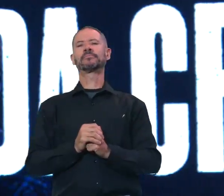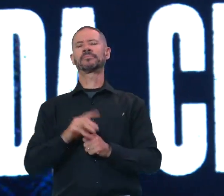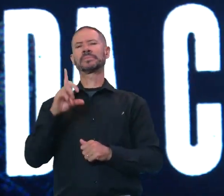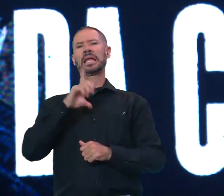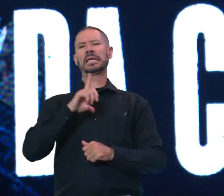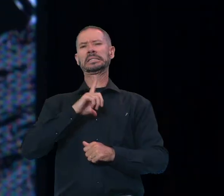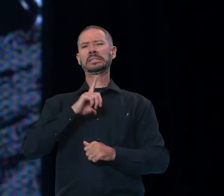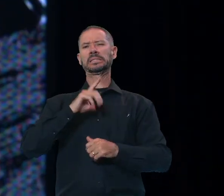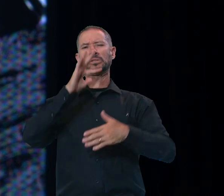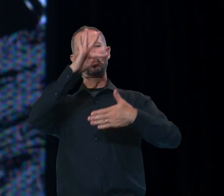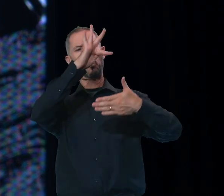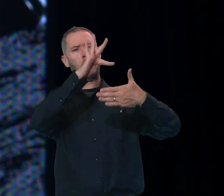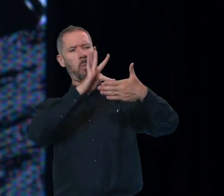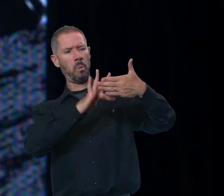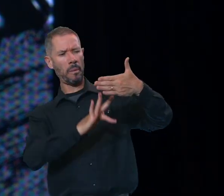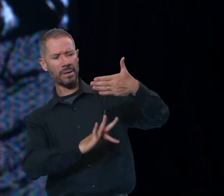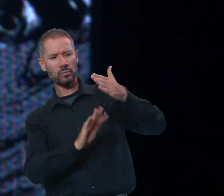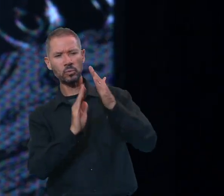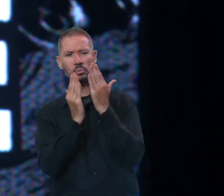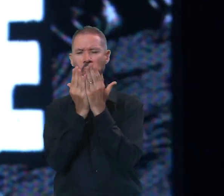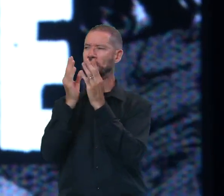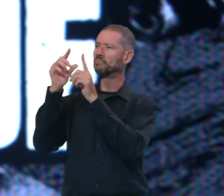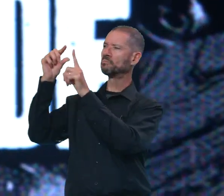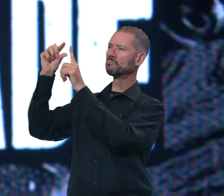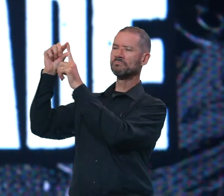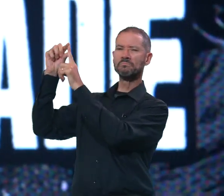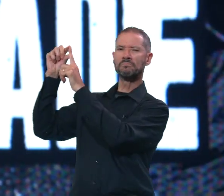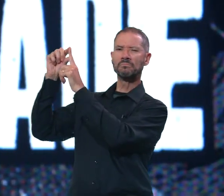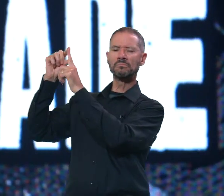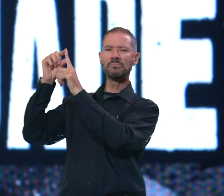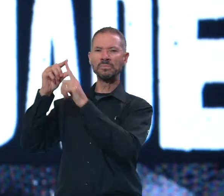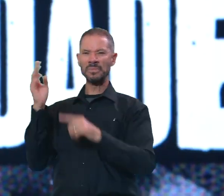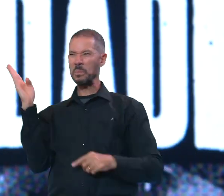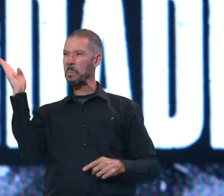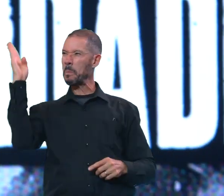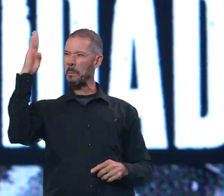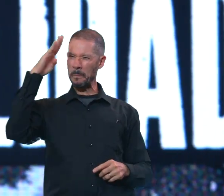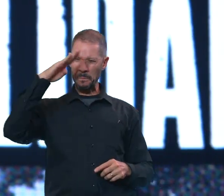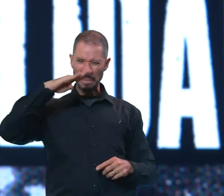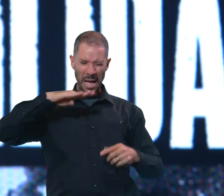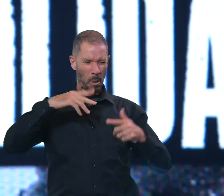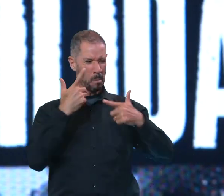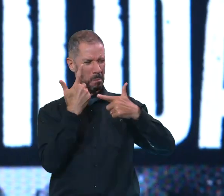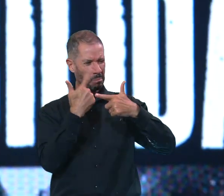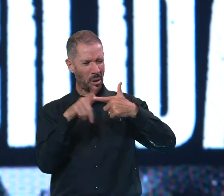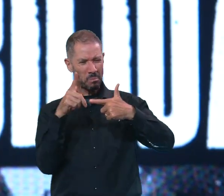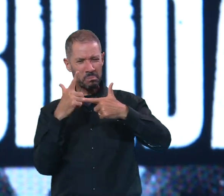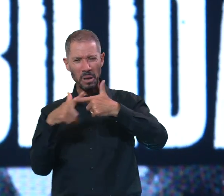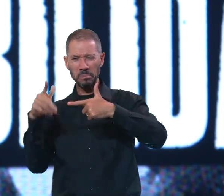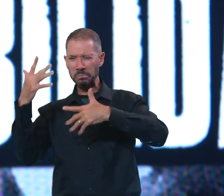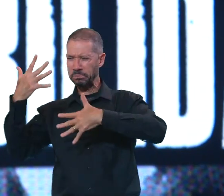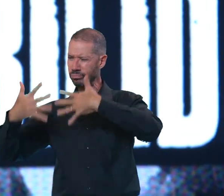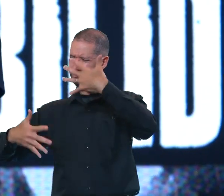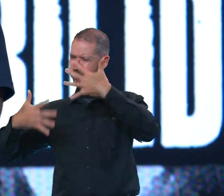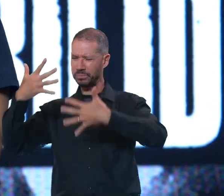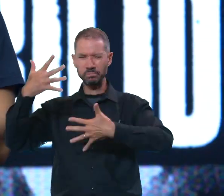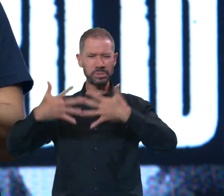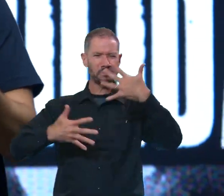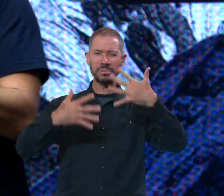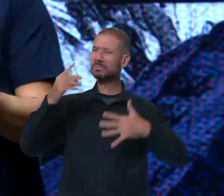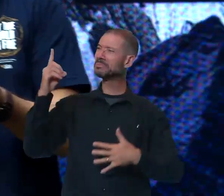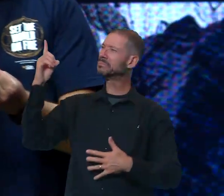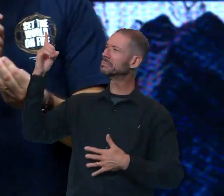Existem tantos textos na palavra de Deus onde maldições, problemas e coisas complicadas